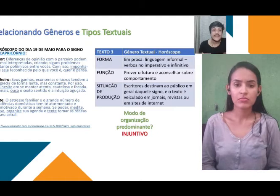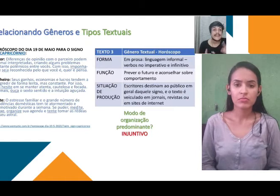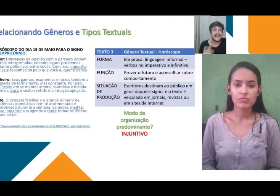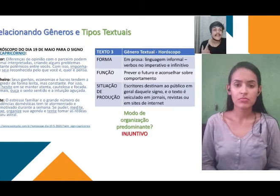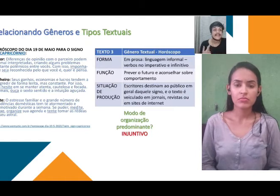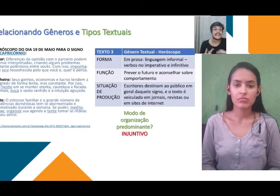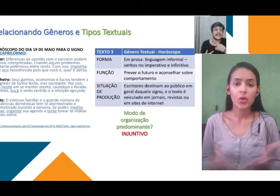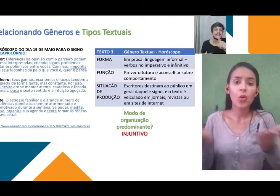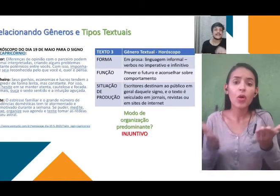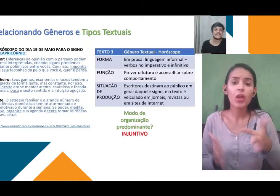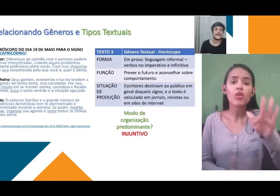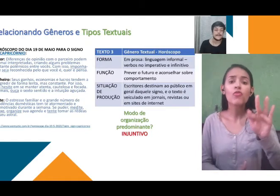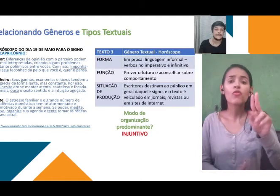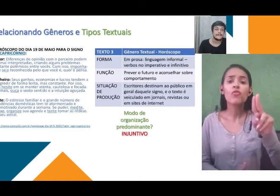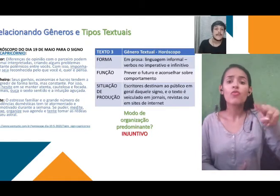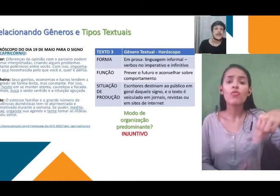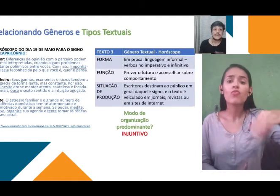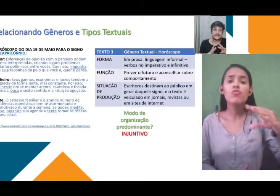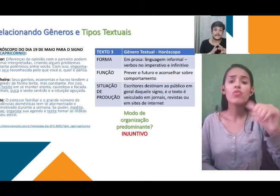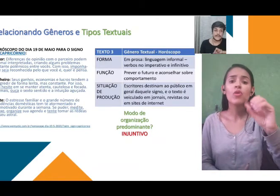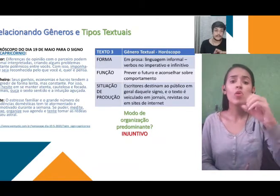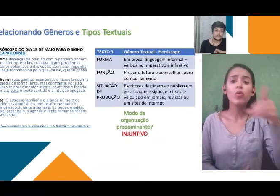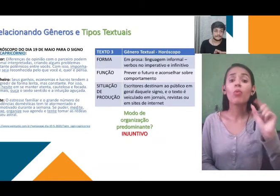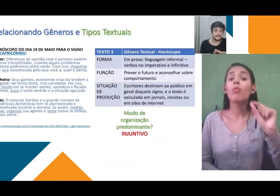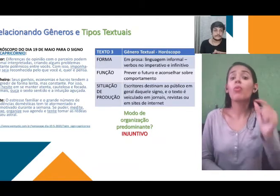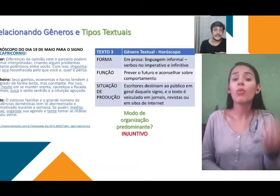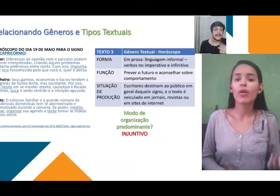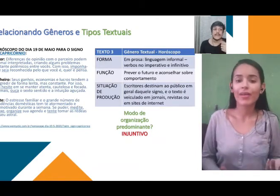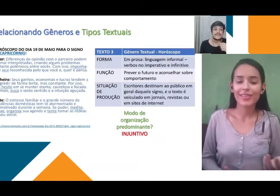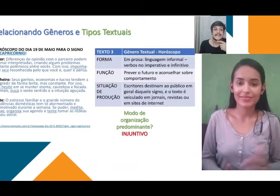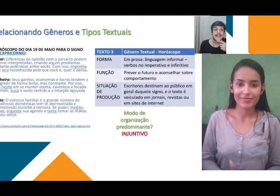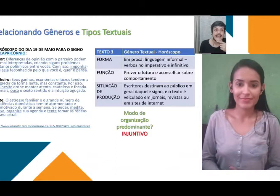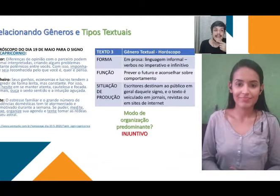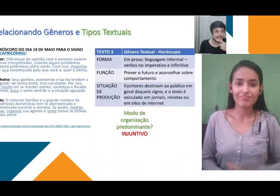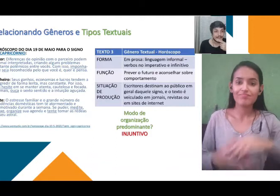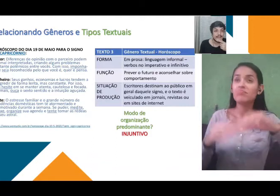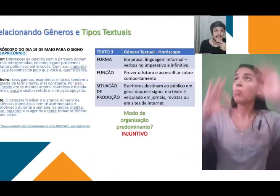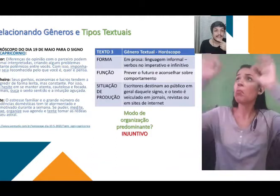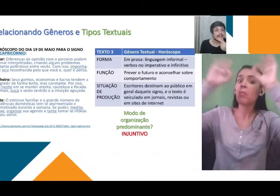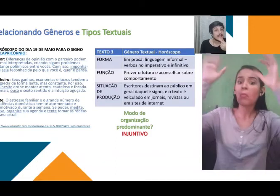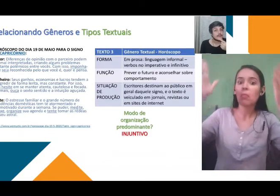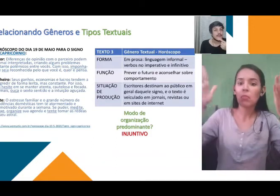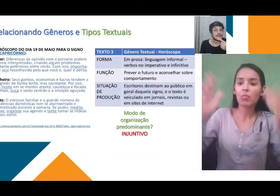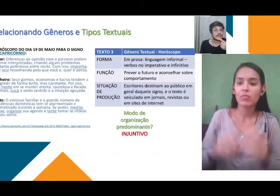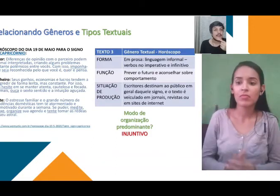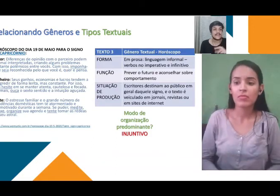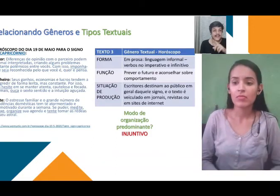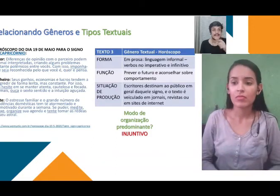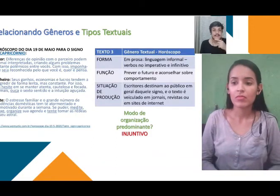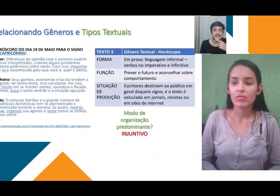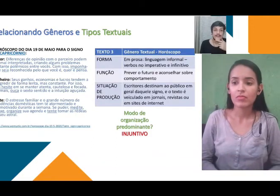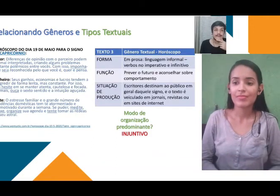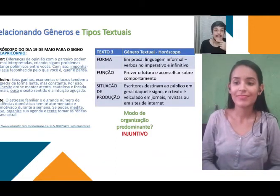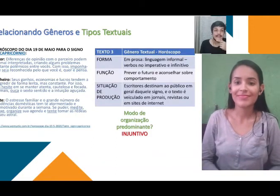tente, relaxe, né? Tá grifadinho ali. Quanto à função, para que vocês acham que serve um horóscopo, né? Vocês